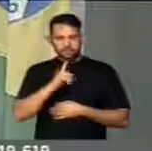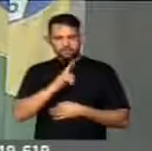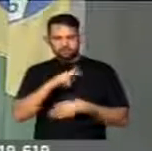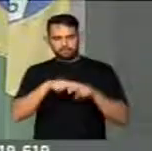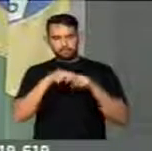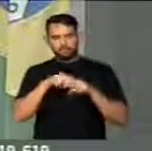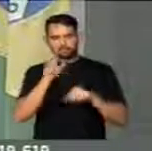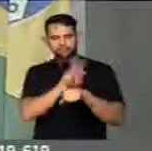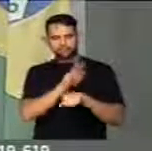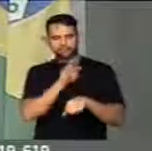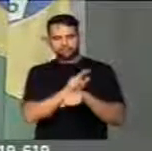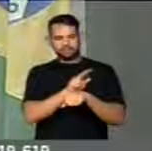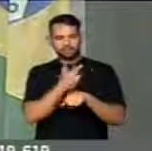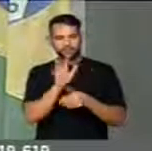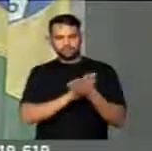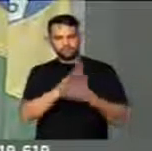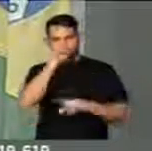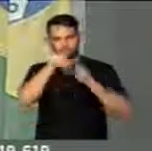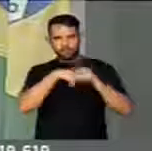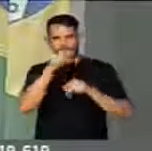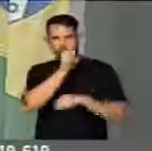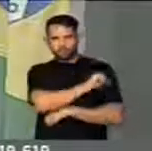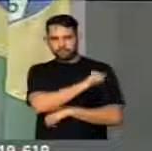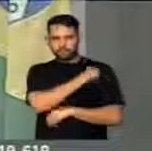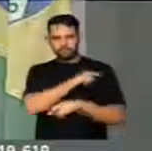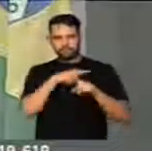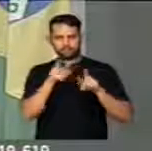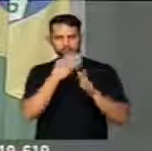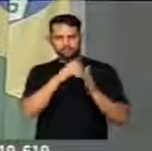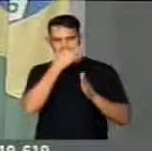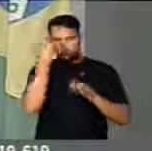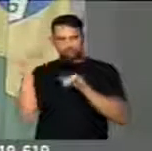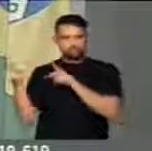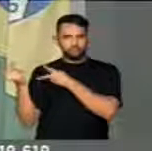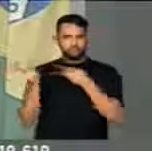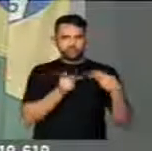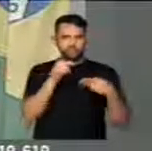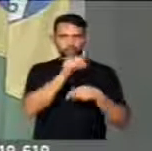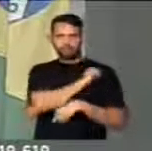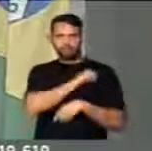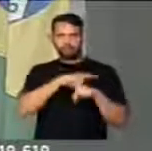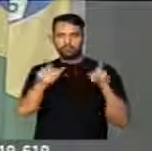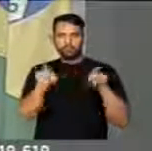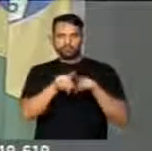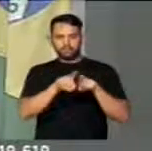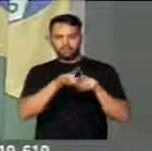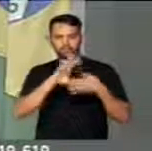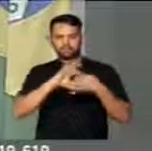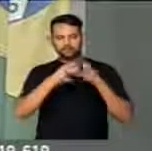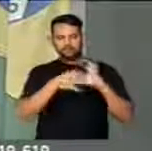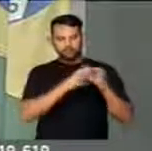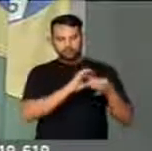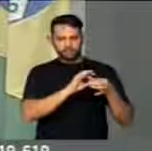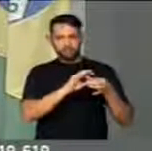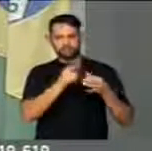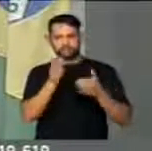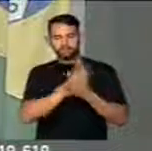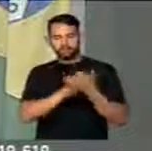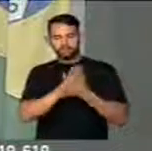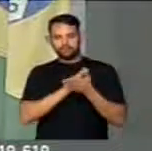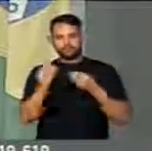suas funções dentre suas prerrogativas, na garantia da justiça militar. Assim foi acordado